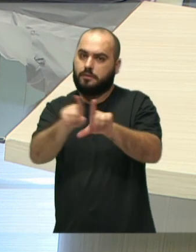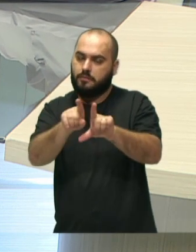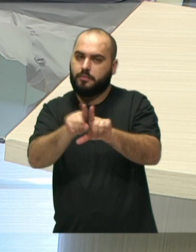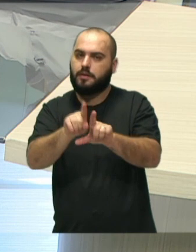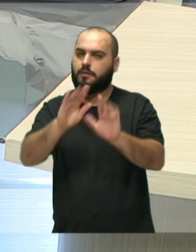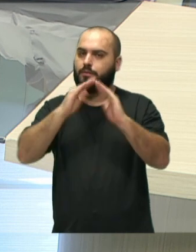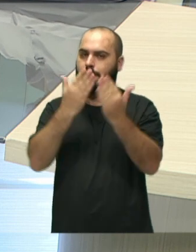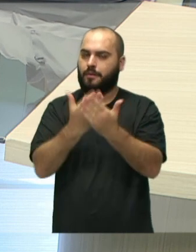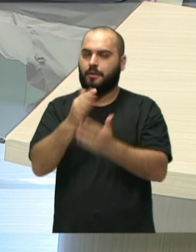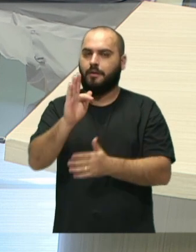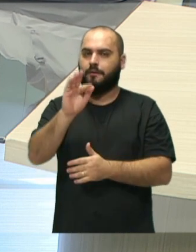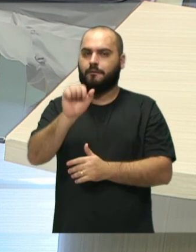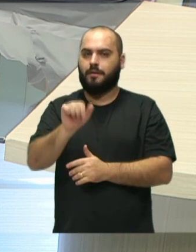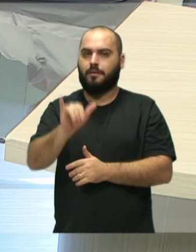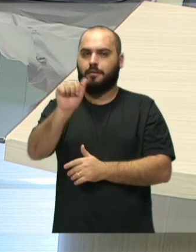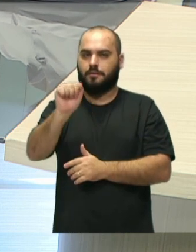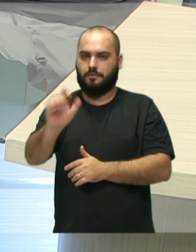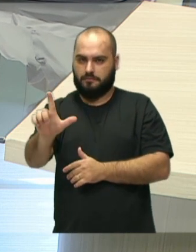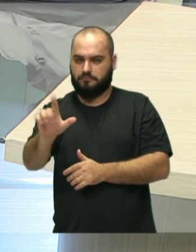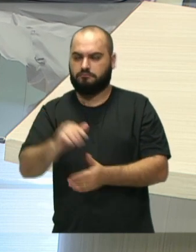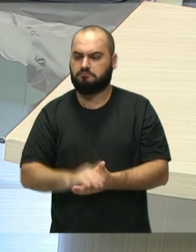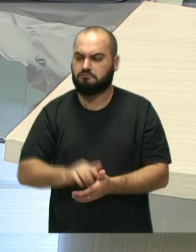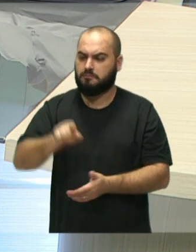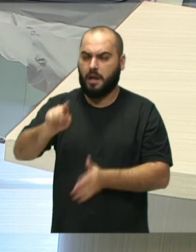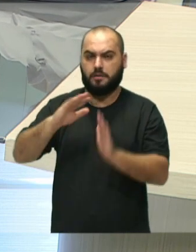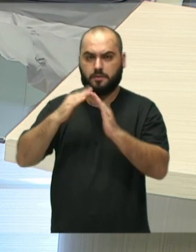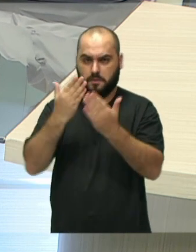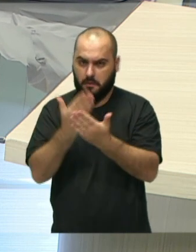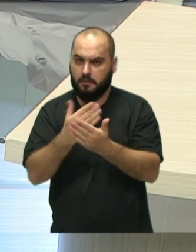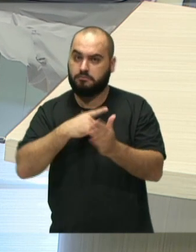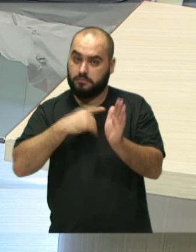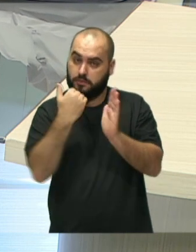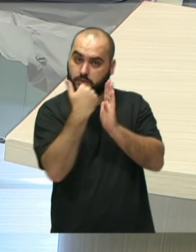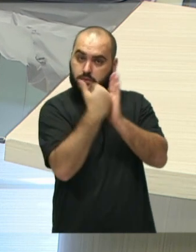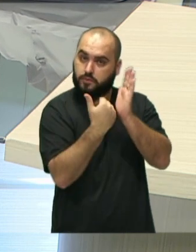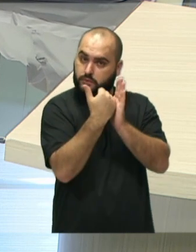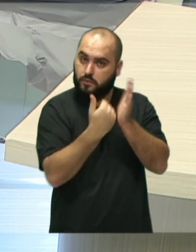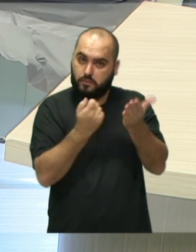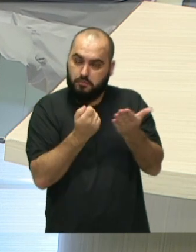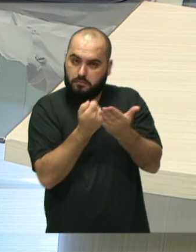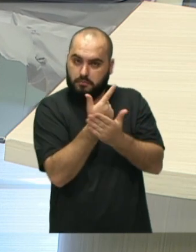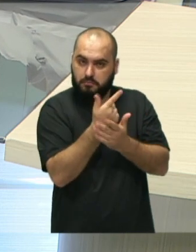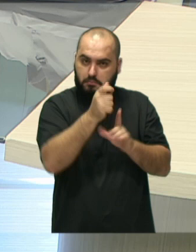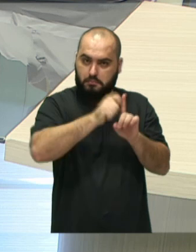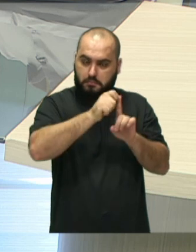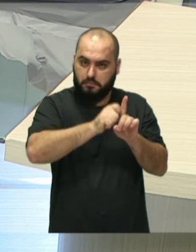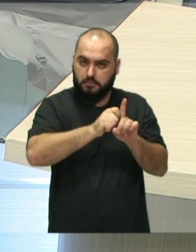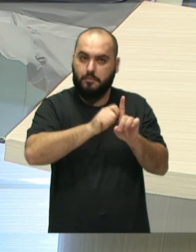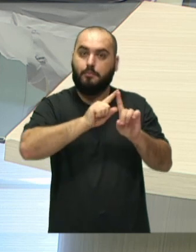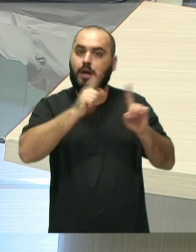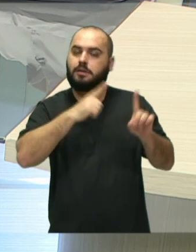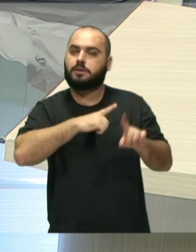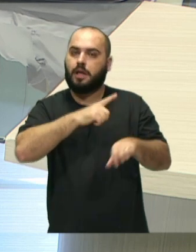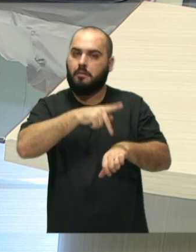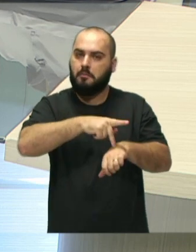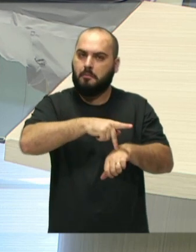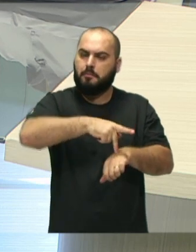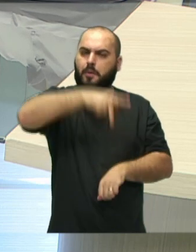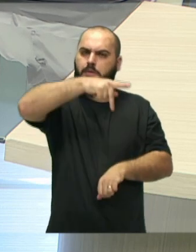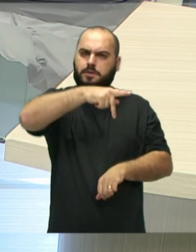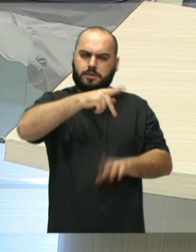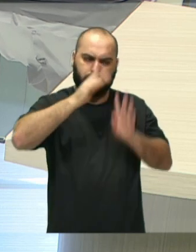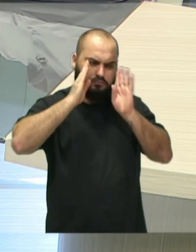esse convênio além de fornecer de desconto nas mensalidades por servidores ele também prevê uma especialização específica